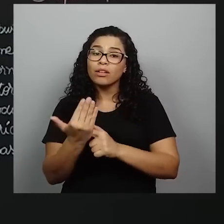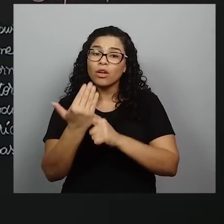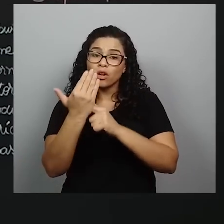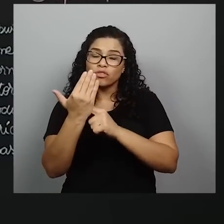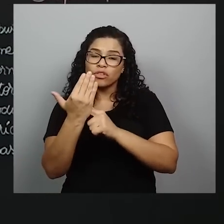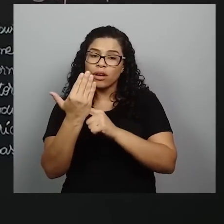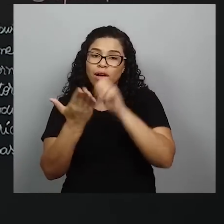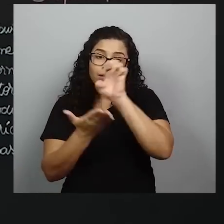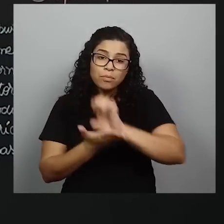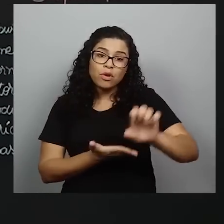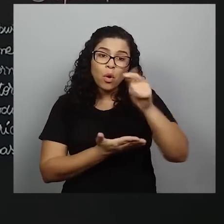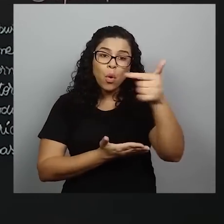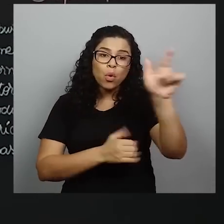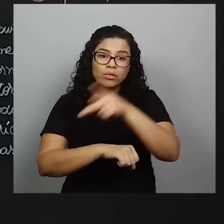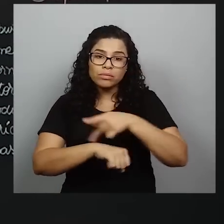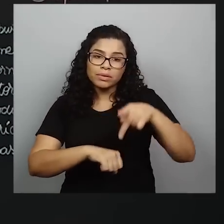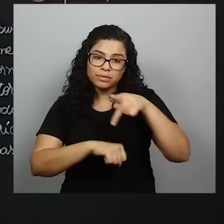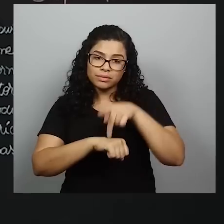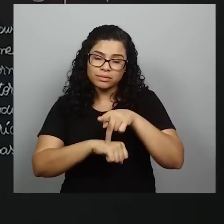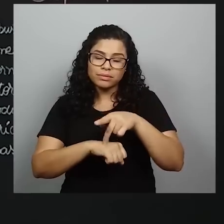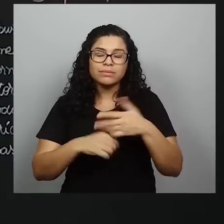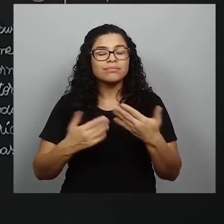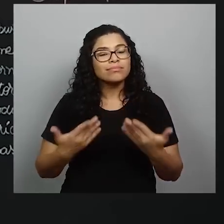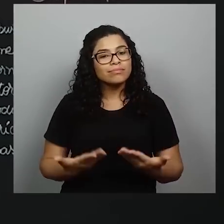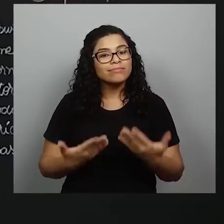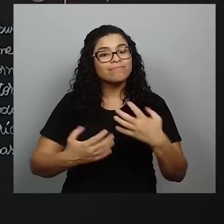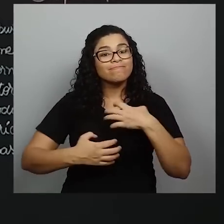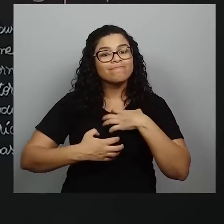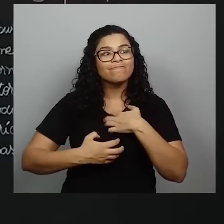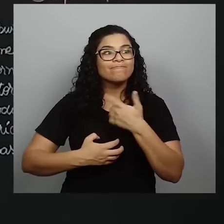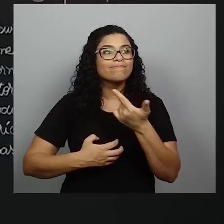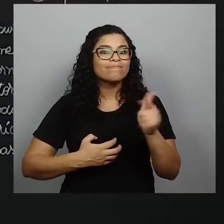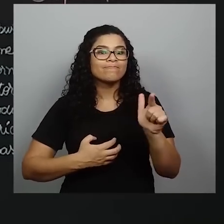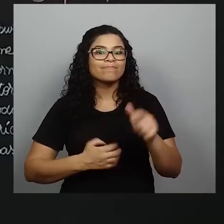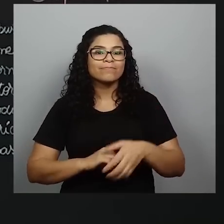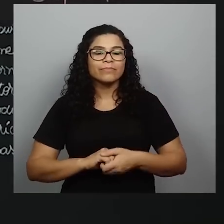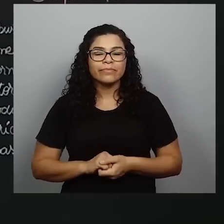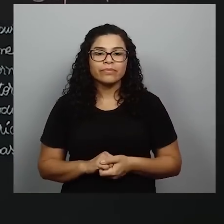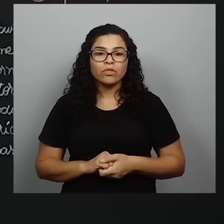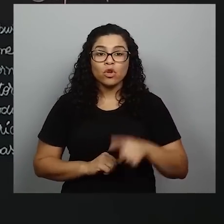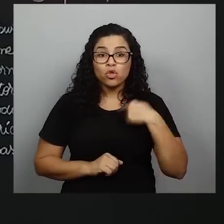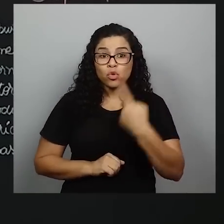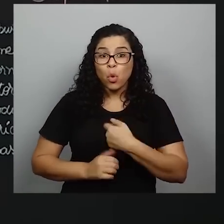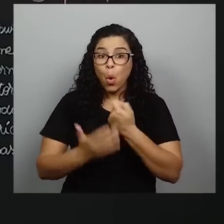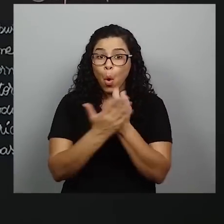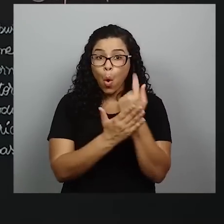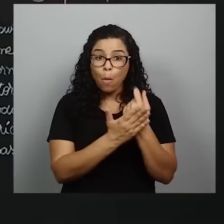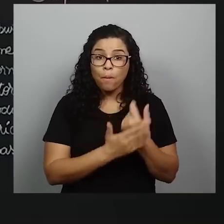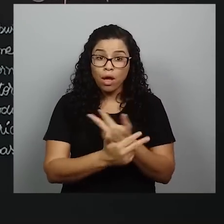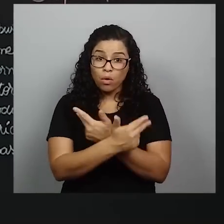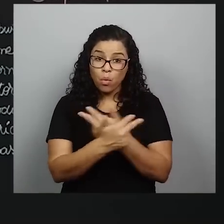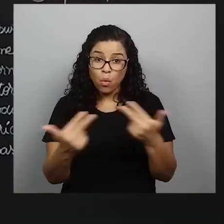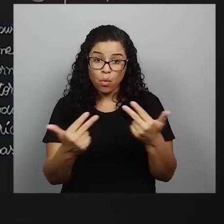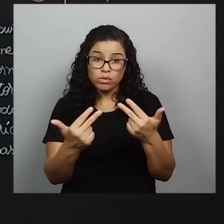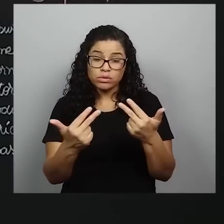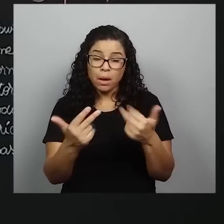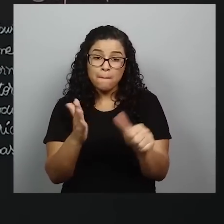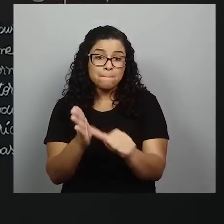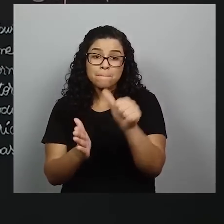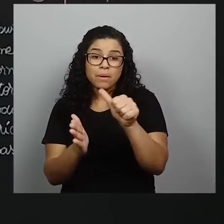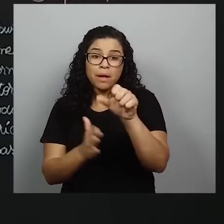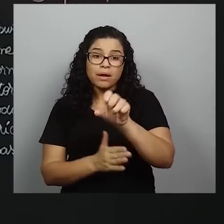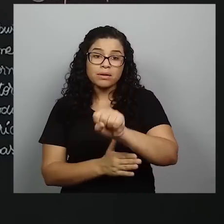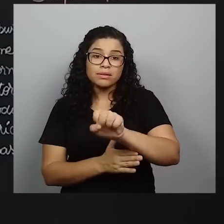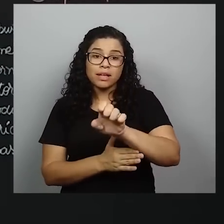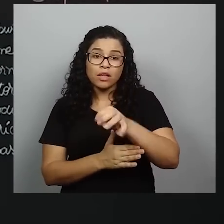exportamos tecnologia para outros países. Outra situação é que nós também compramos produtos primários. Apesar de muita